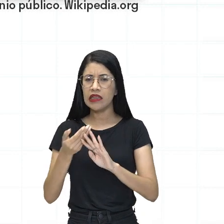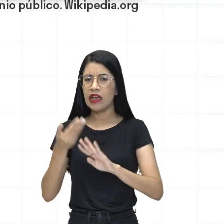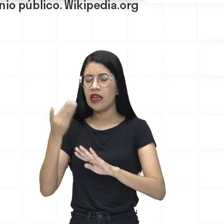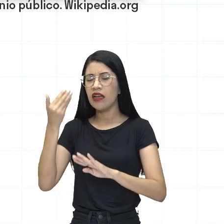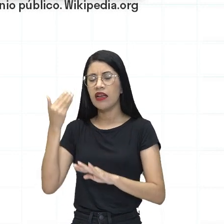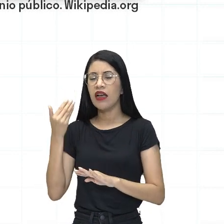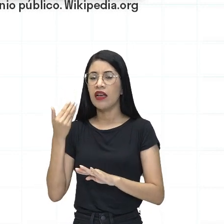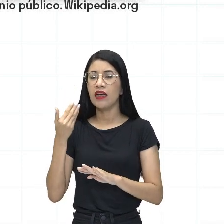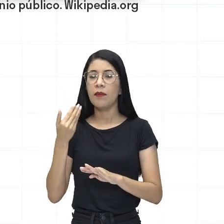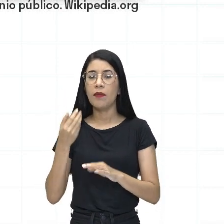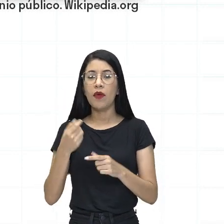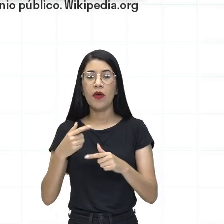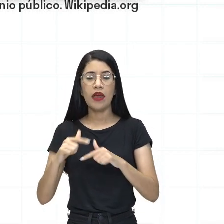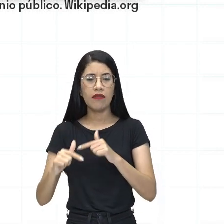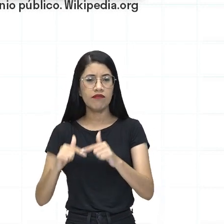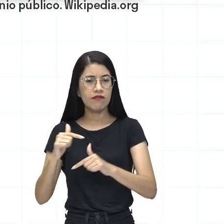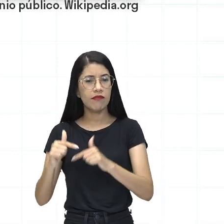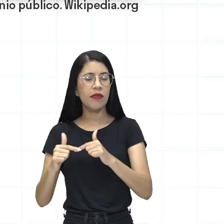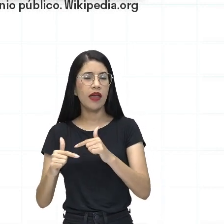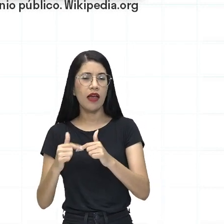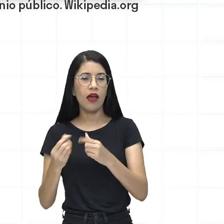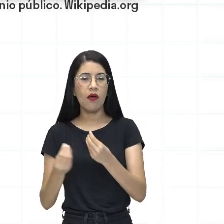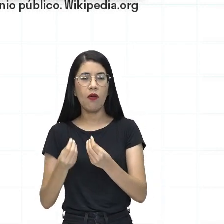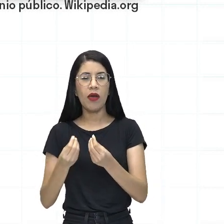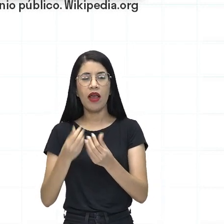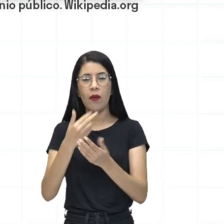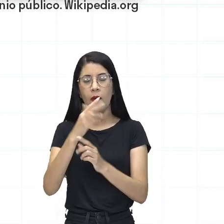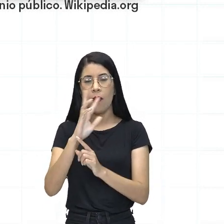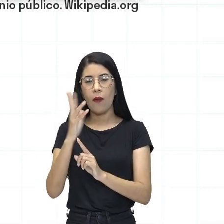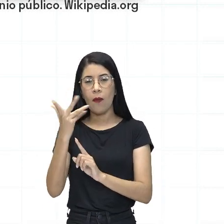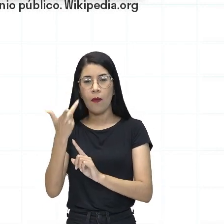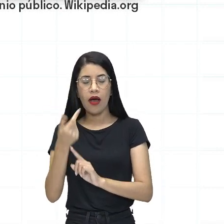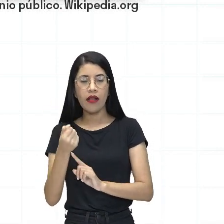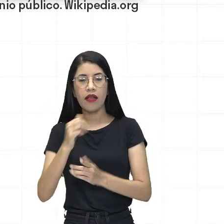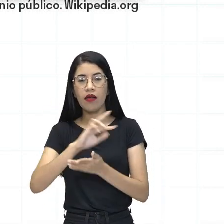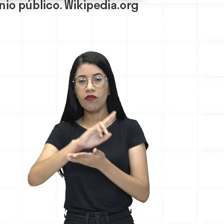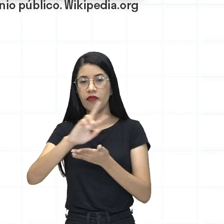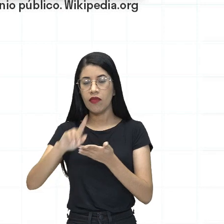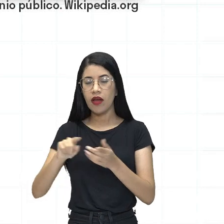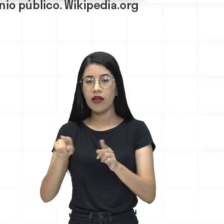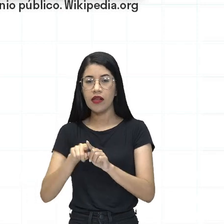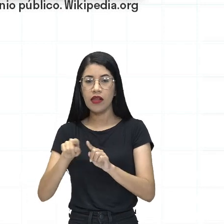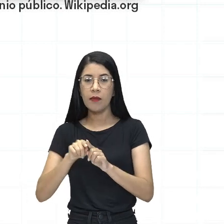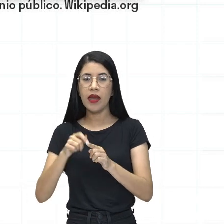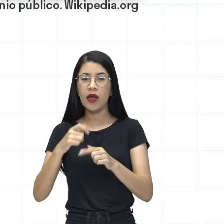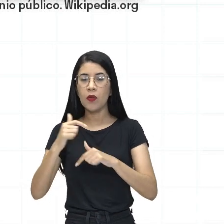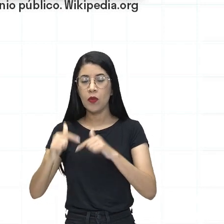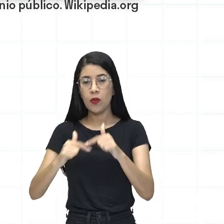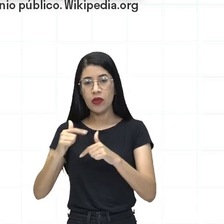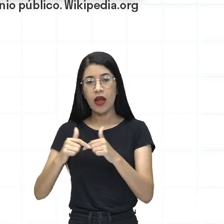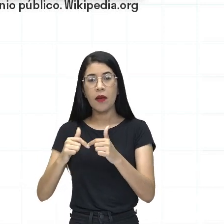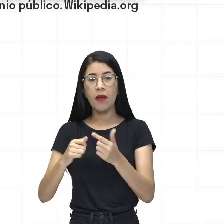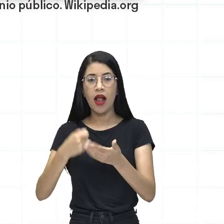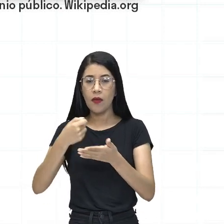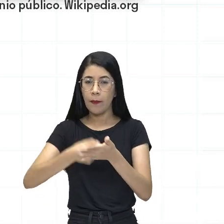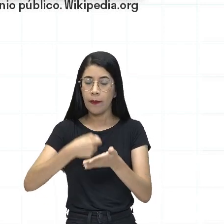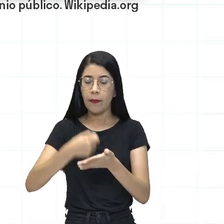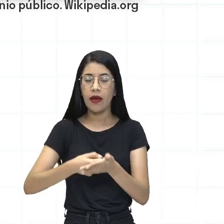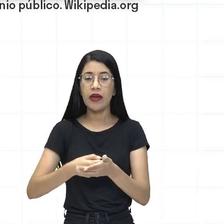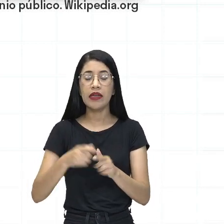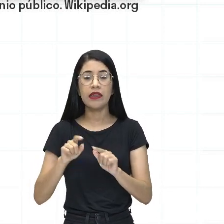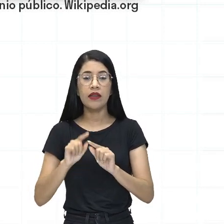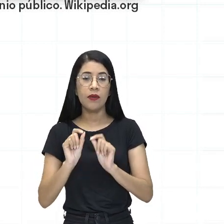que eram executadas atividades artesanais, atividades de manufatura. Então, trouxe esse avanço